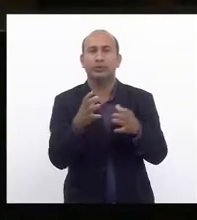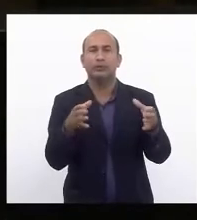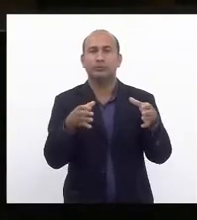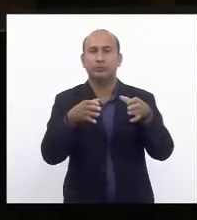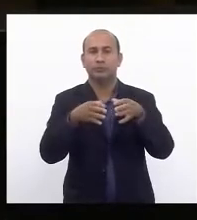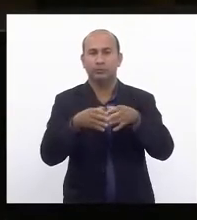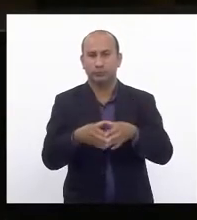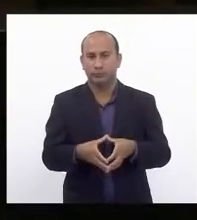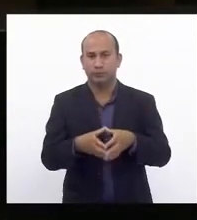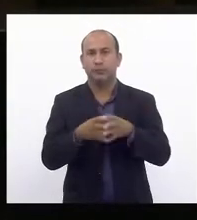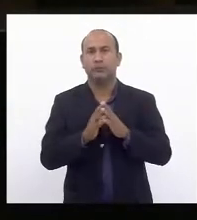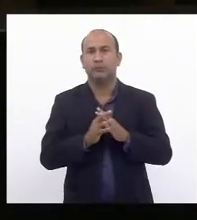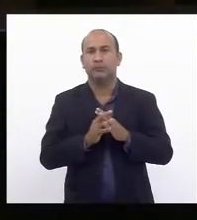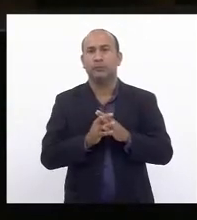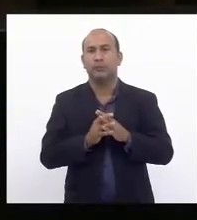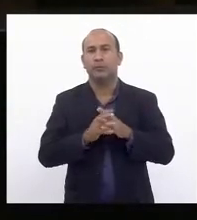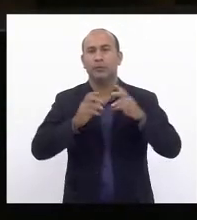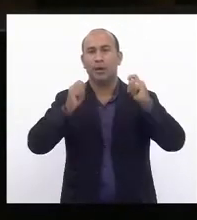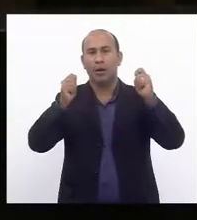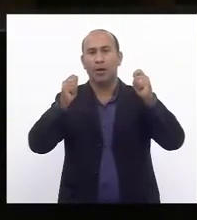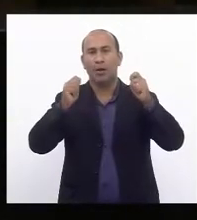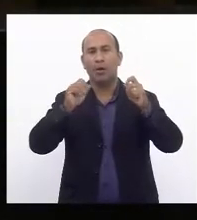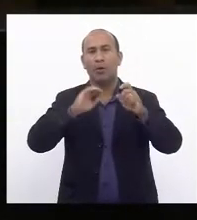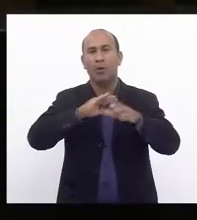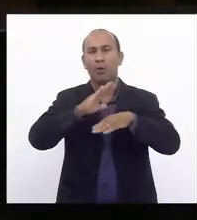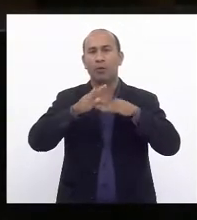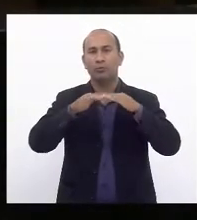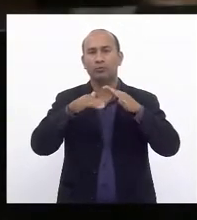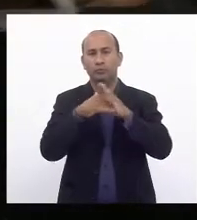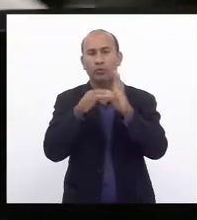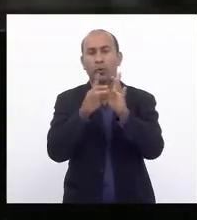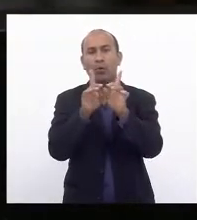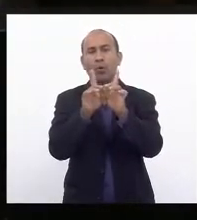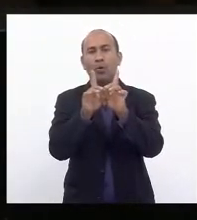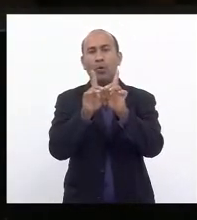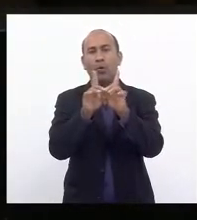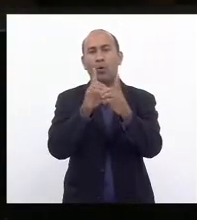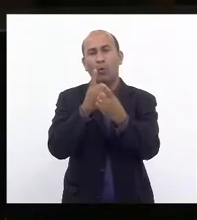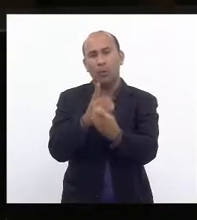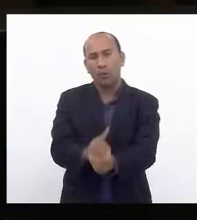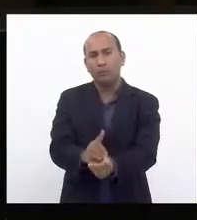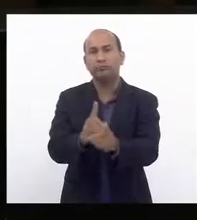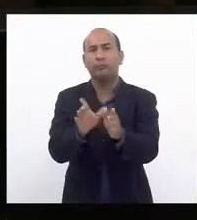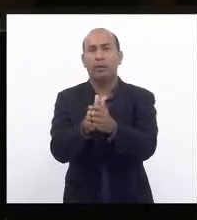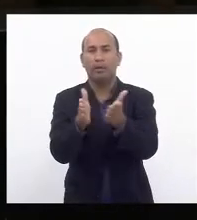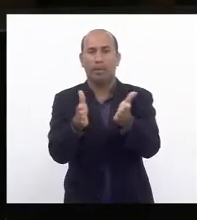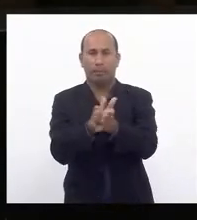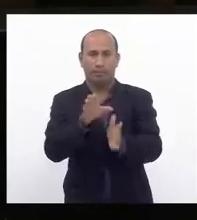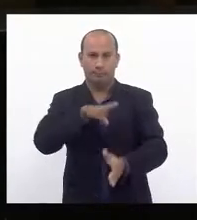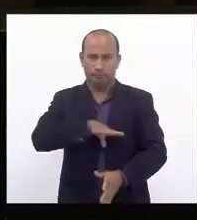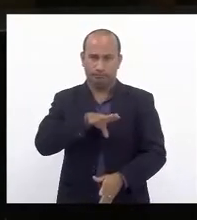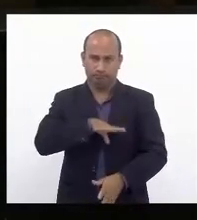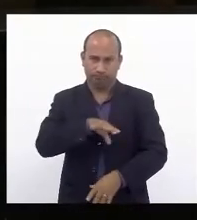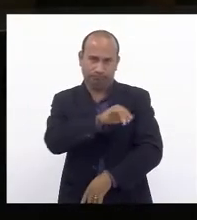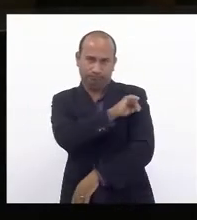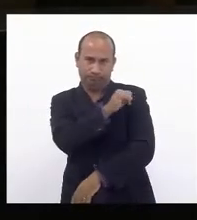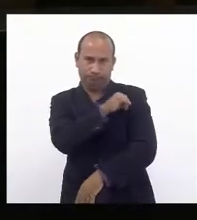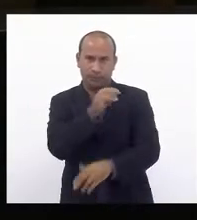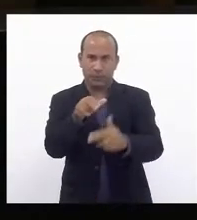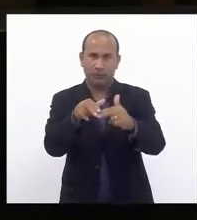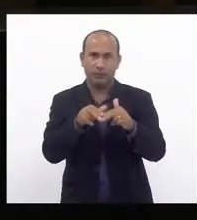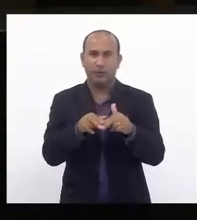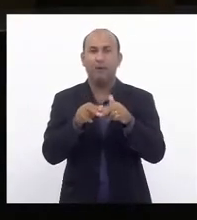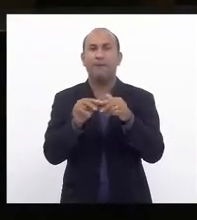campanha contra a pobreza menstrual no estado do Rio de Janeiro, feito pelas mulheres de axé